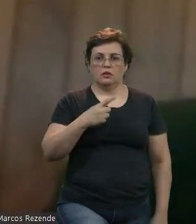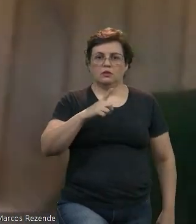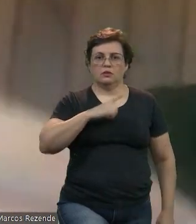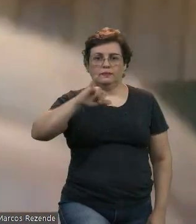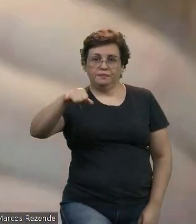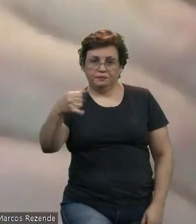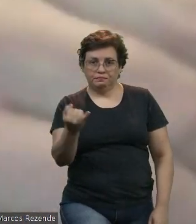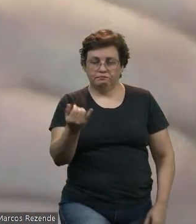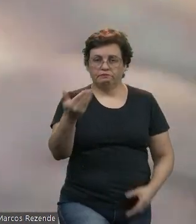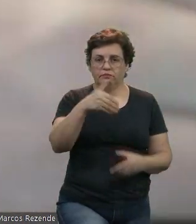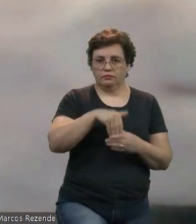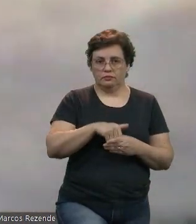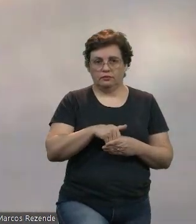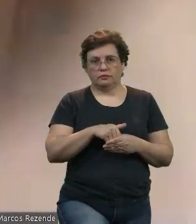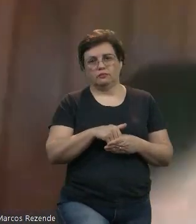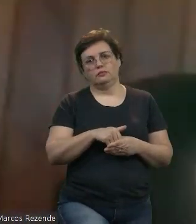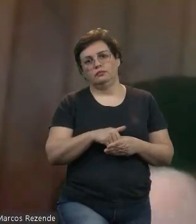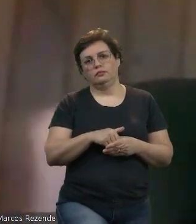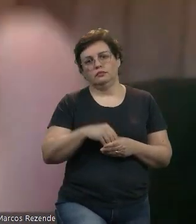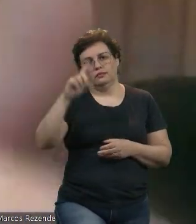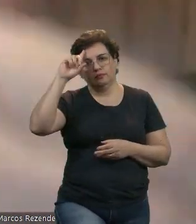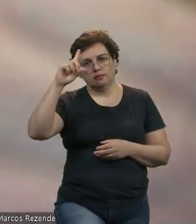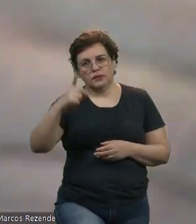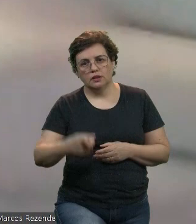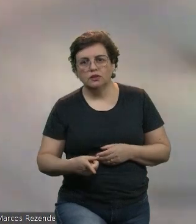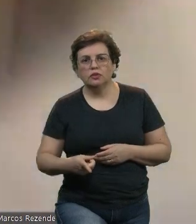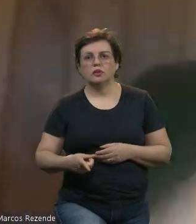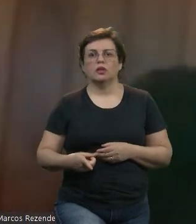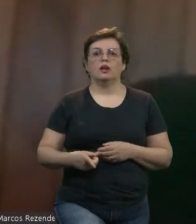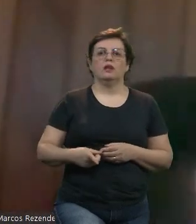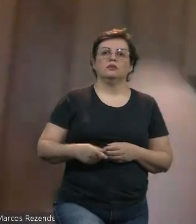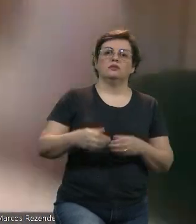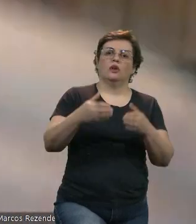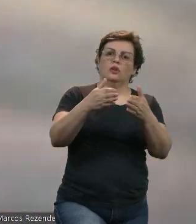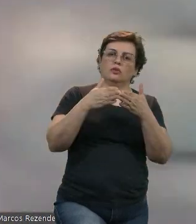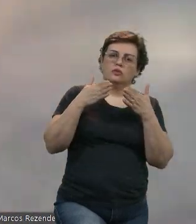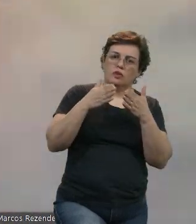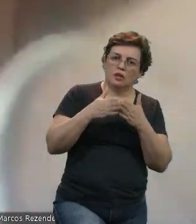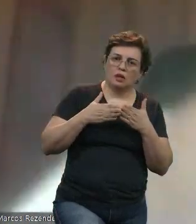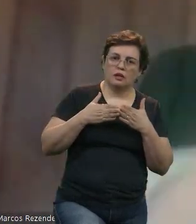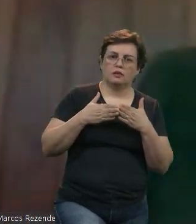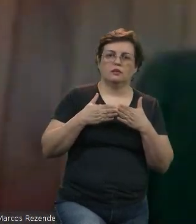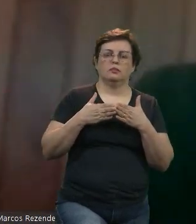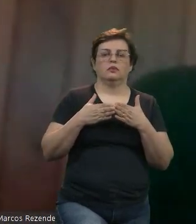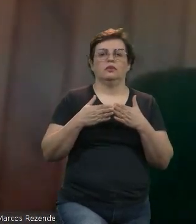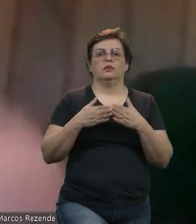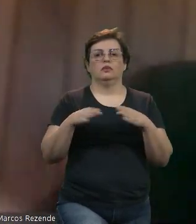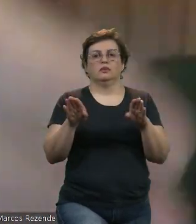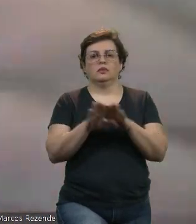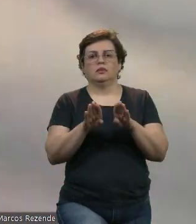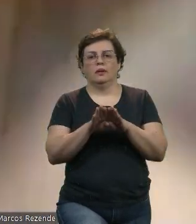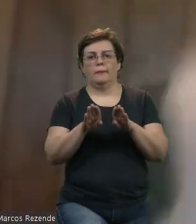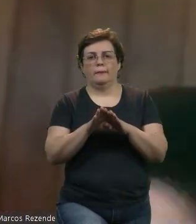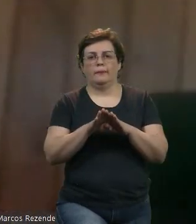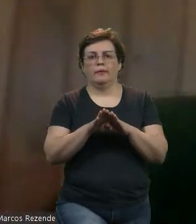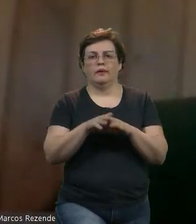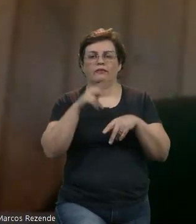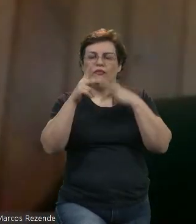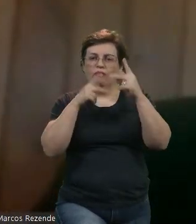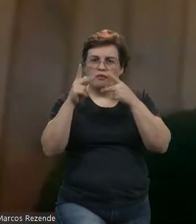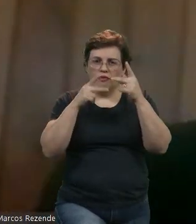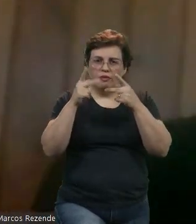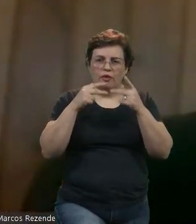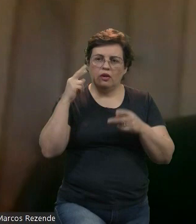votarmos as indicações, os requerimentos, o expediente, pequeno